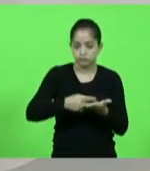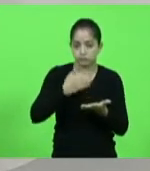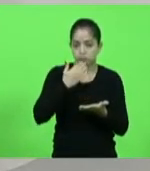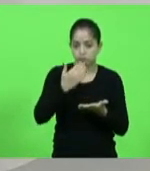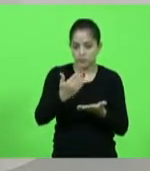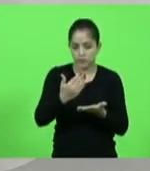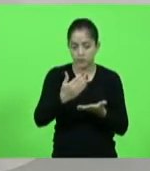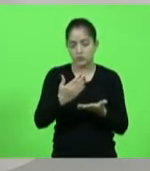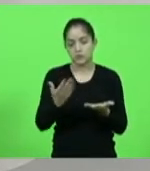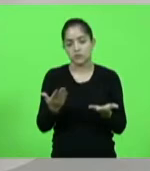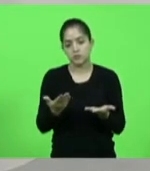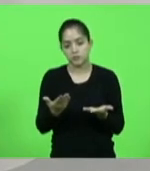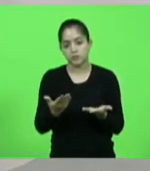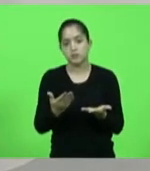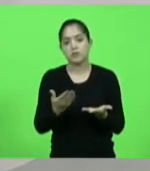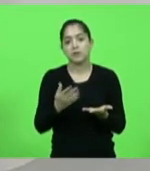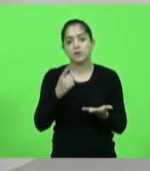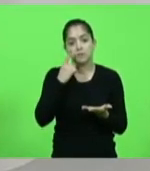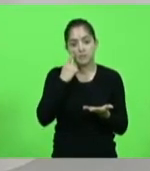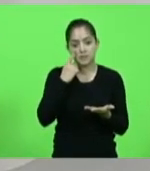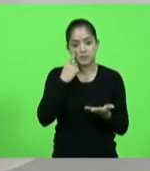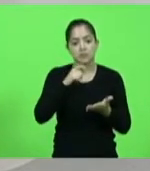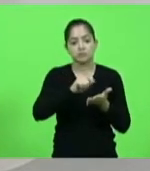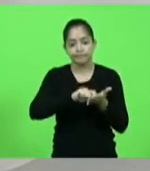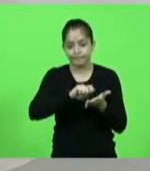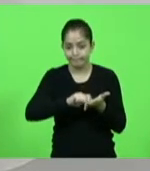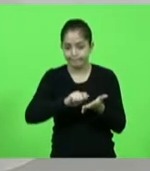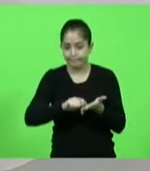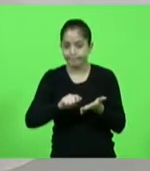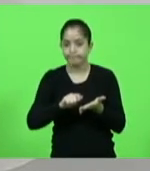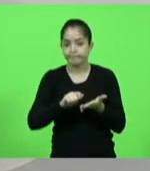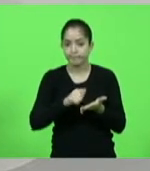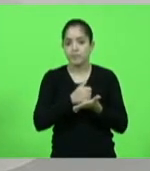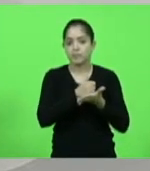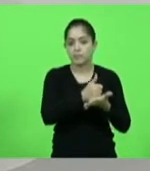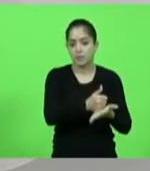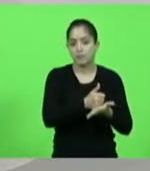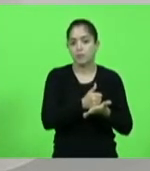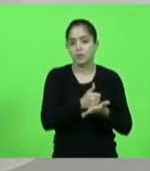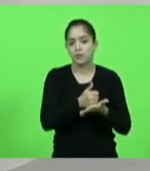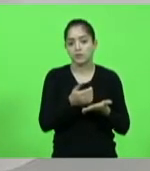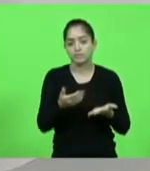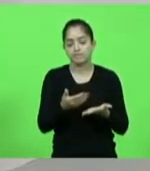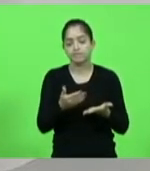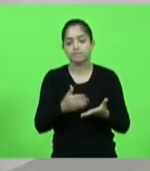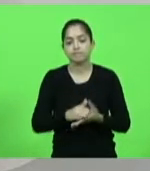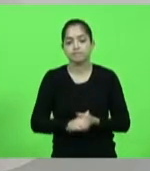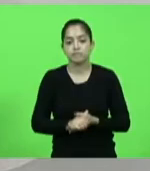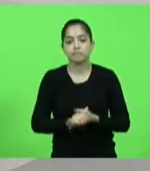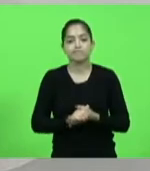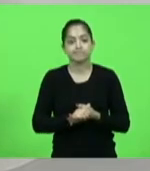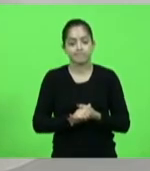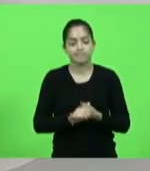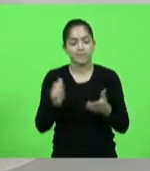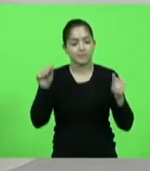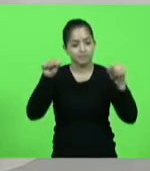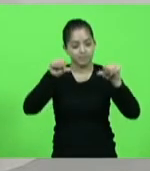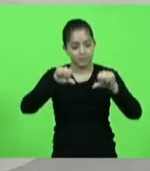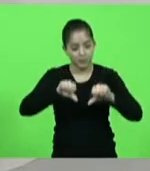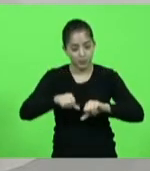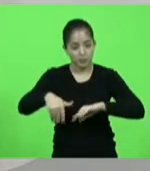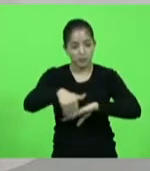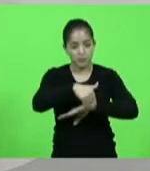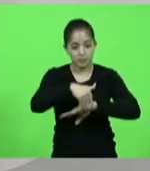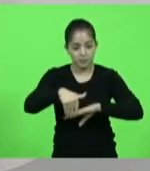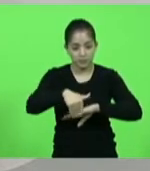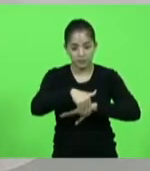Ronaldo, nós também estamos subscrevendo. E assim, a situação da rodovia realmente é muito crítica. Ela tem